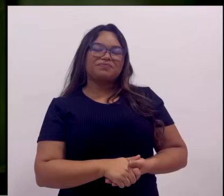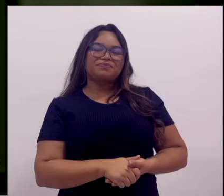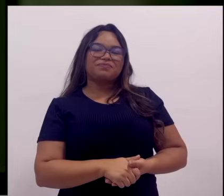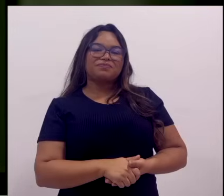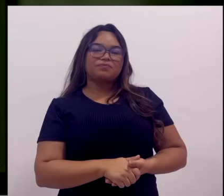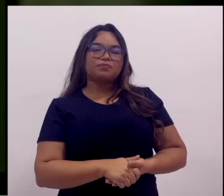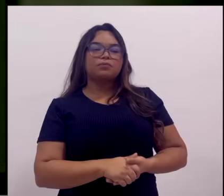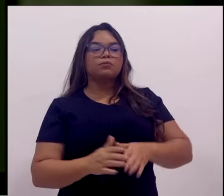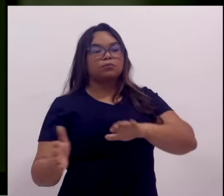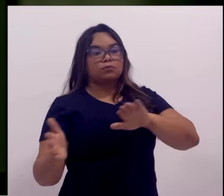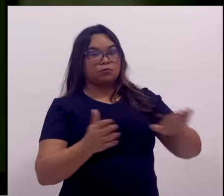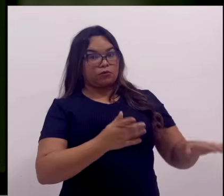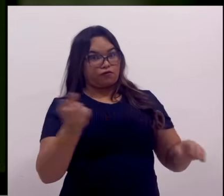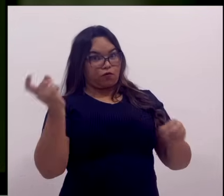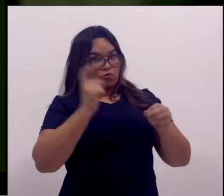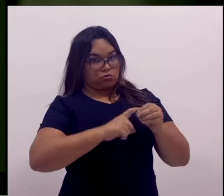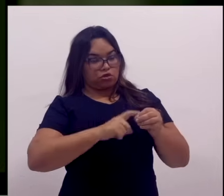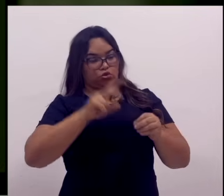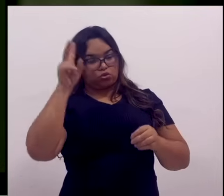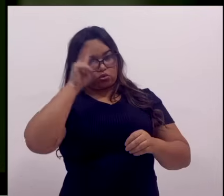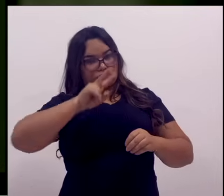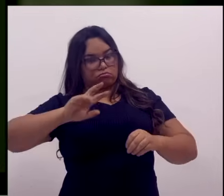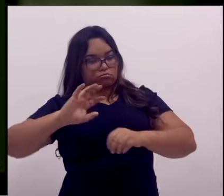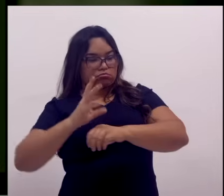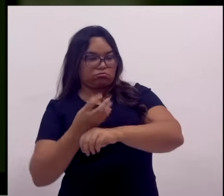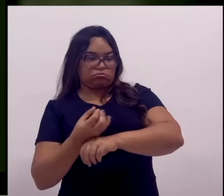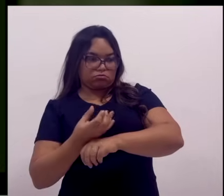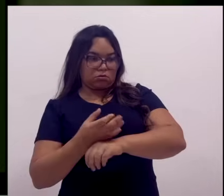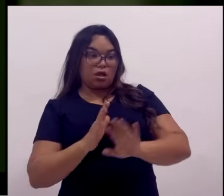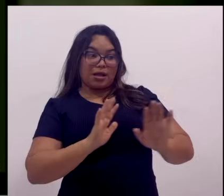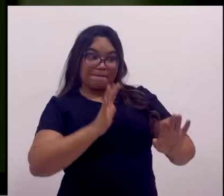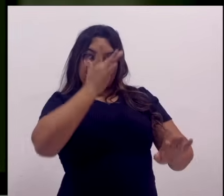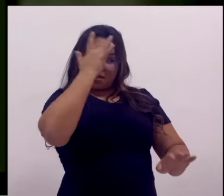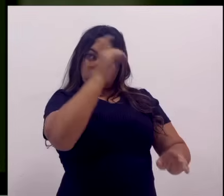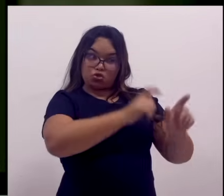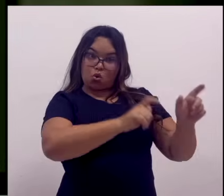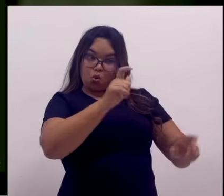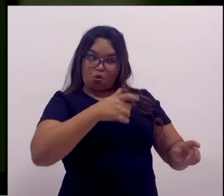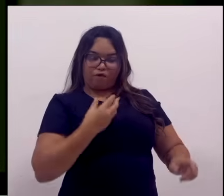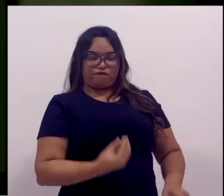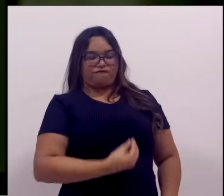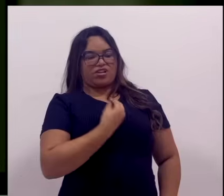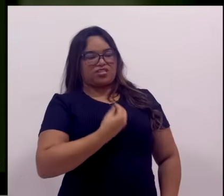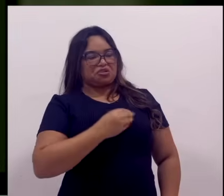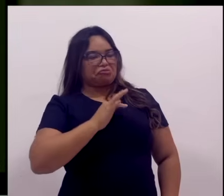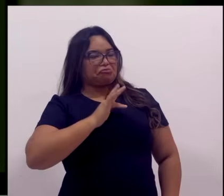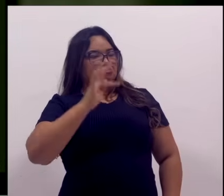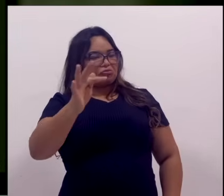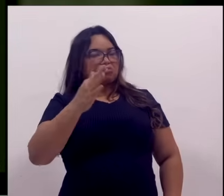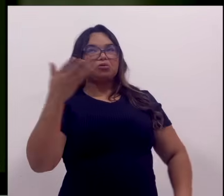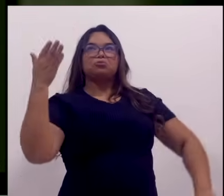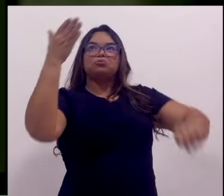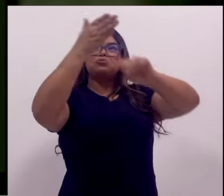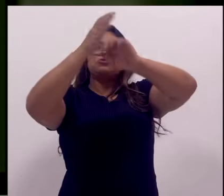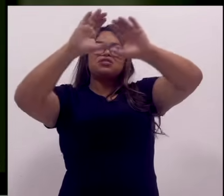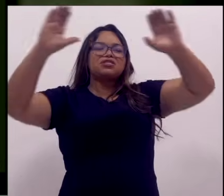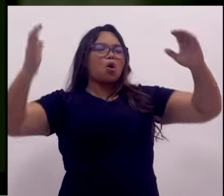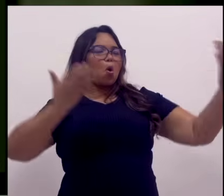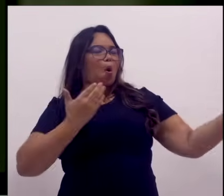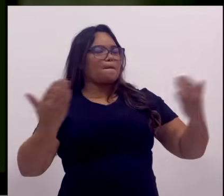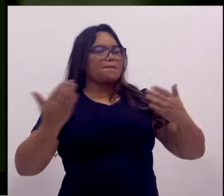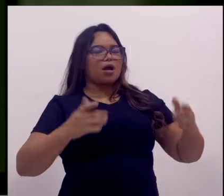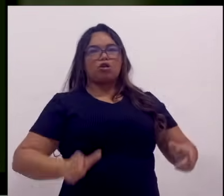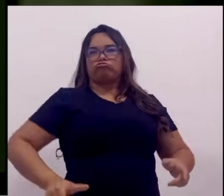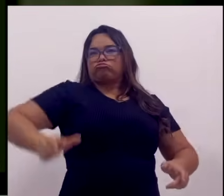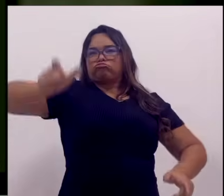Aquele que vencer, eu farei dele uma pilastra no templo do meu Deus, e ele não mais